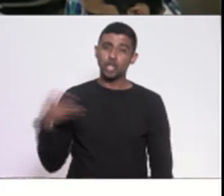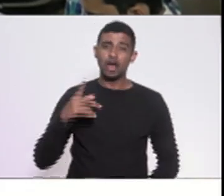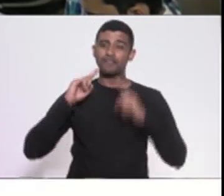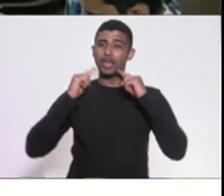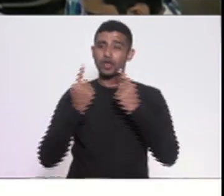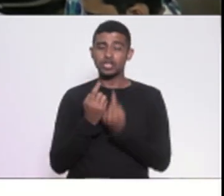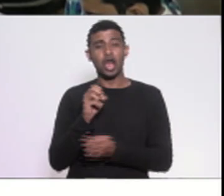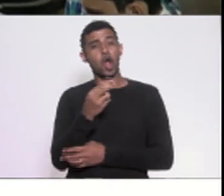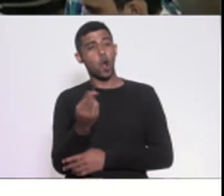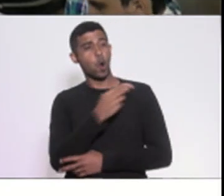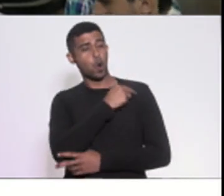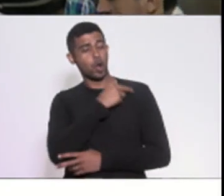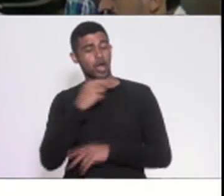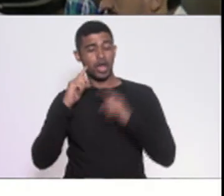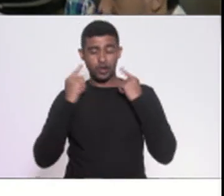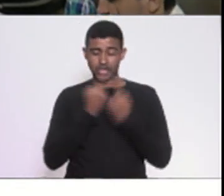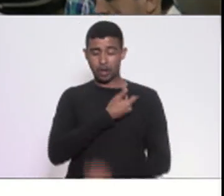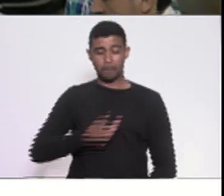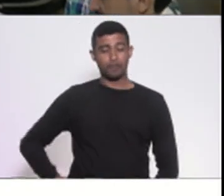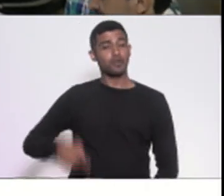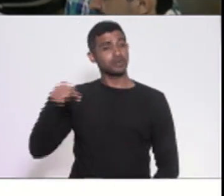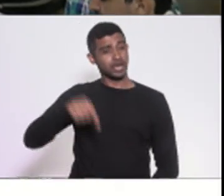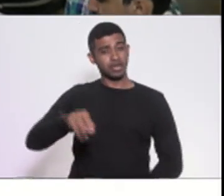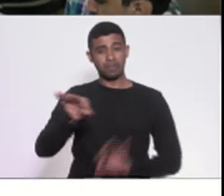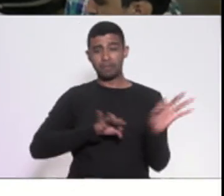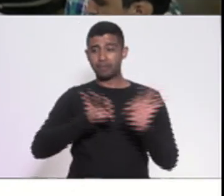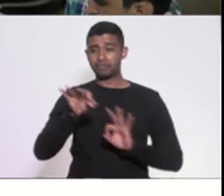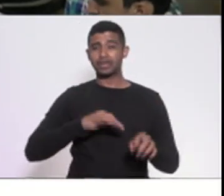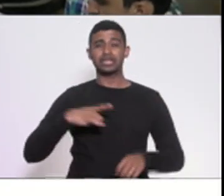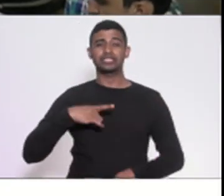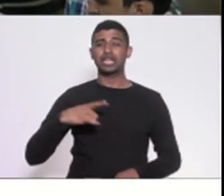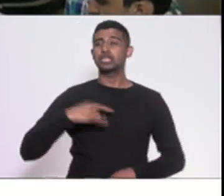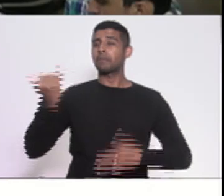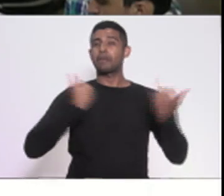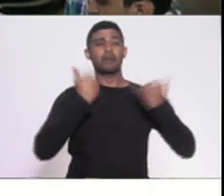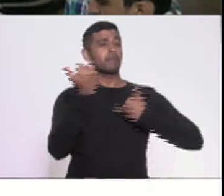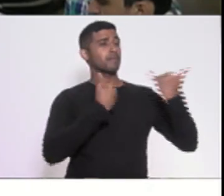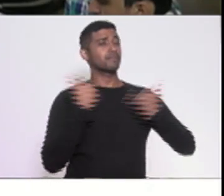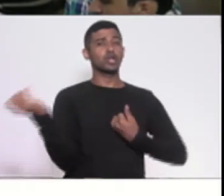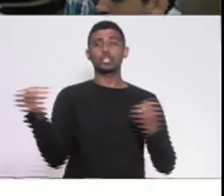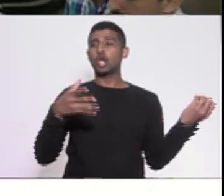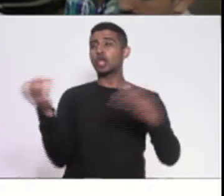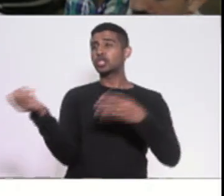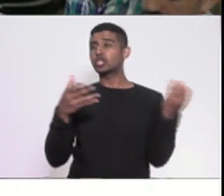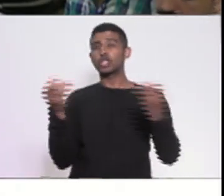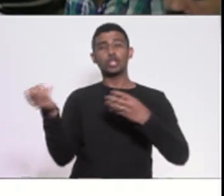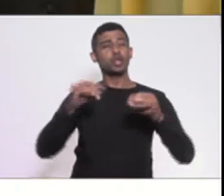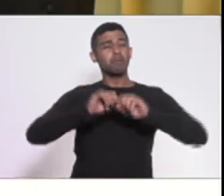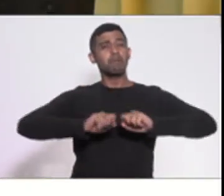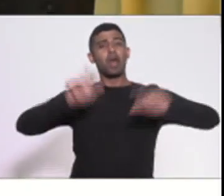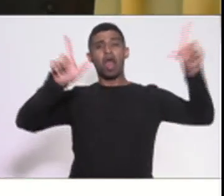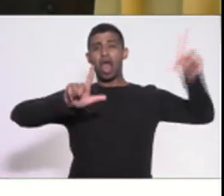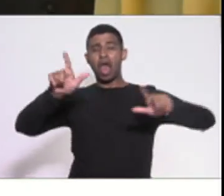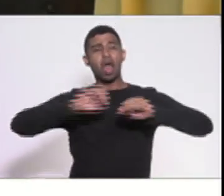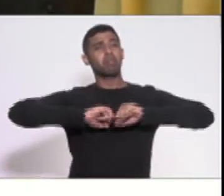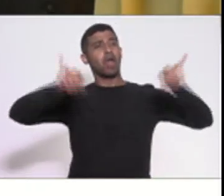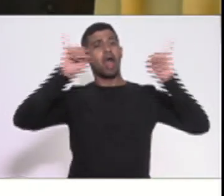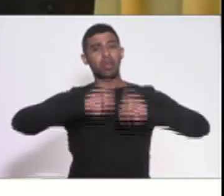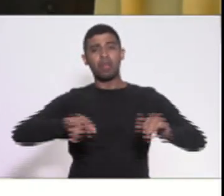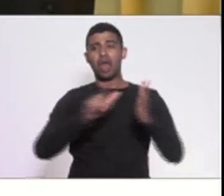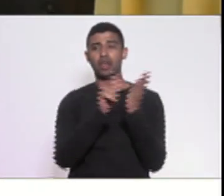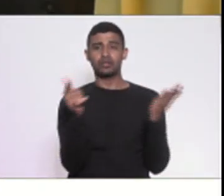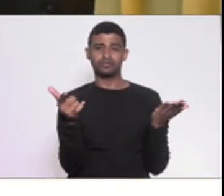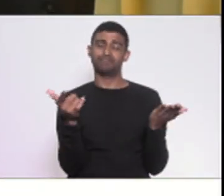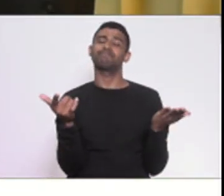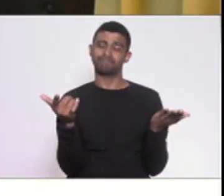audiência pública realizada por essa CPI, novos casos de feminicídio se apresentavam na mídia, durante todo o nosso